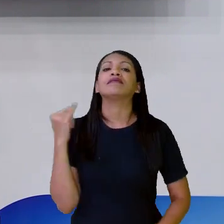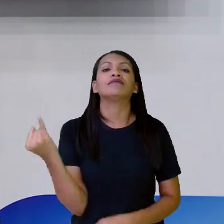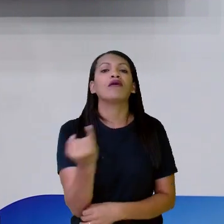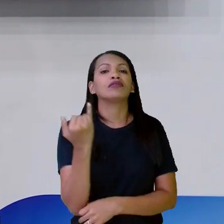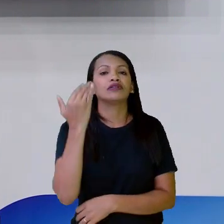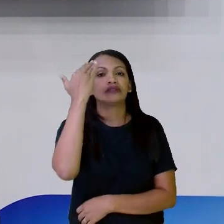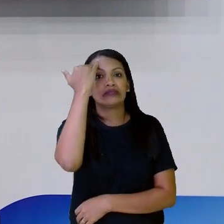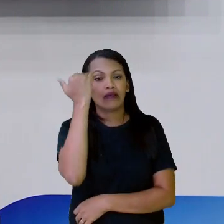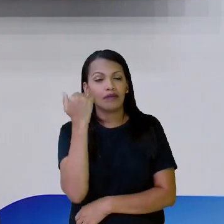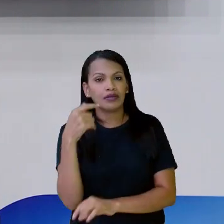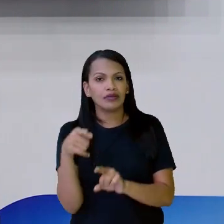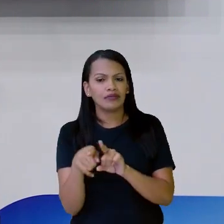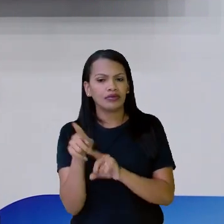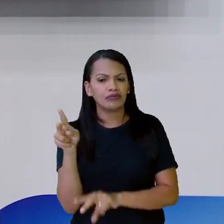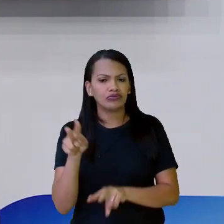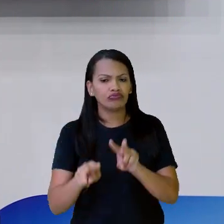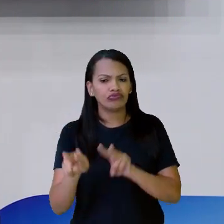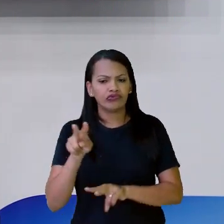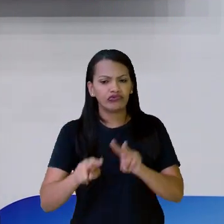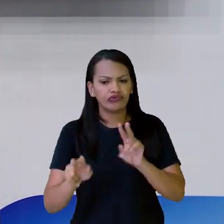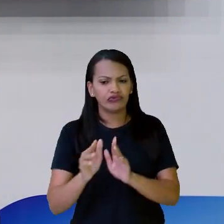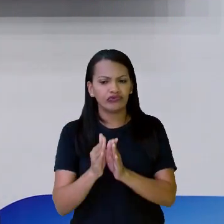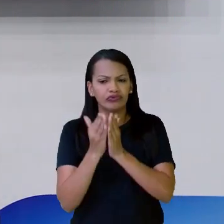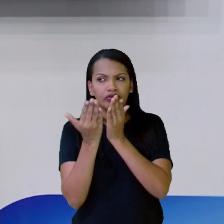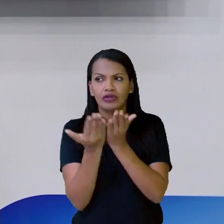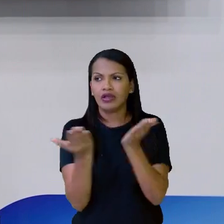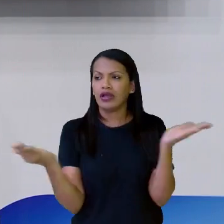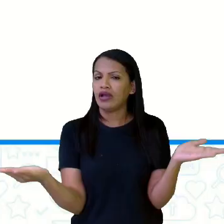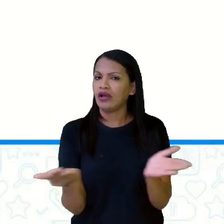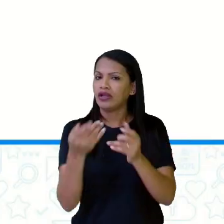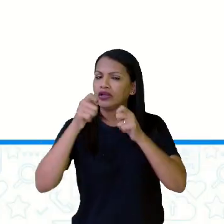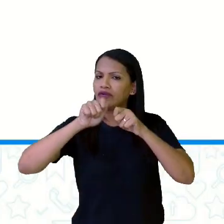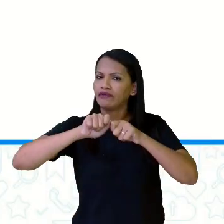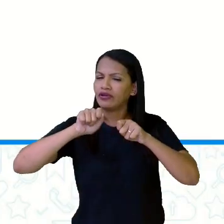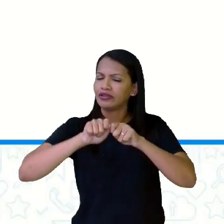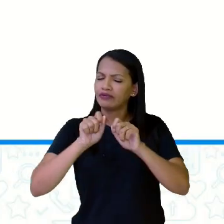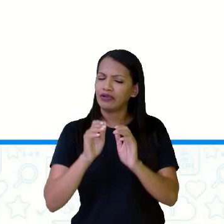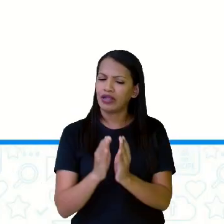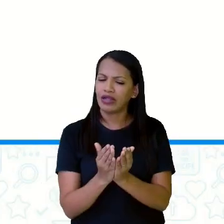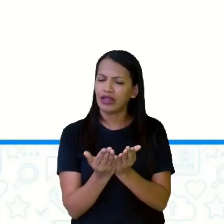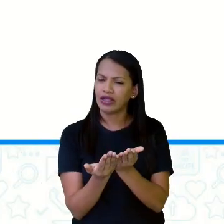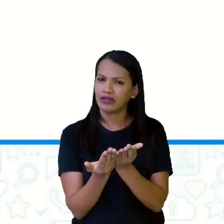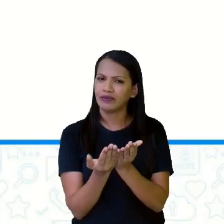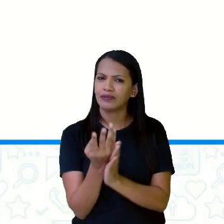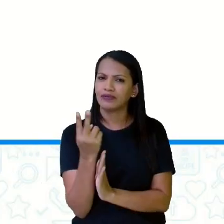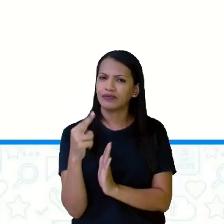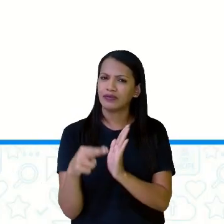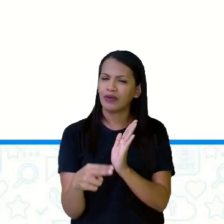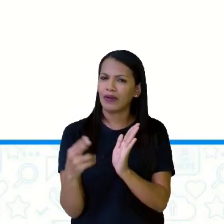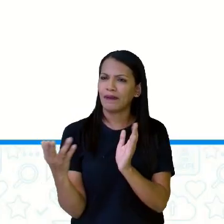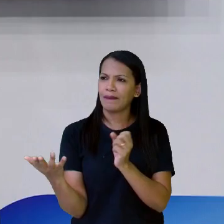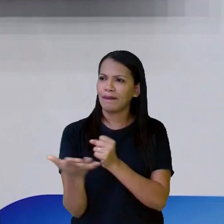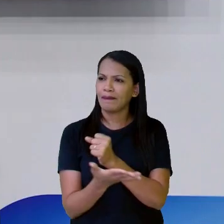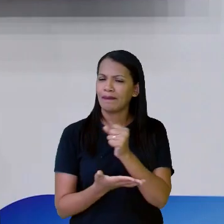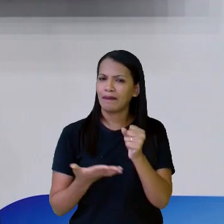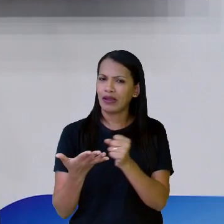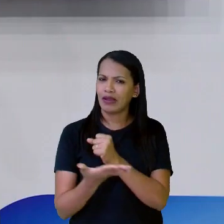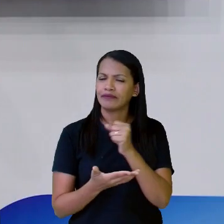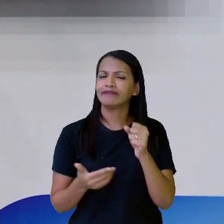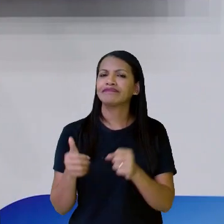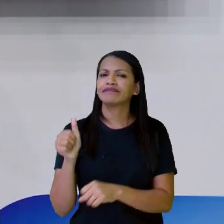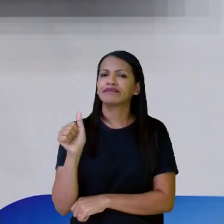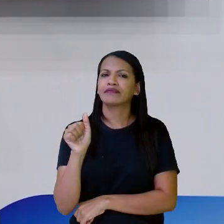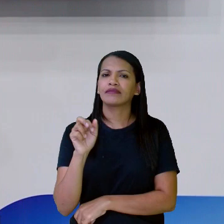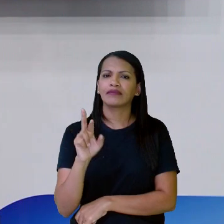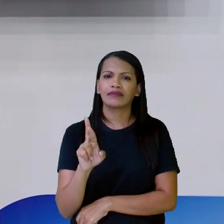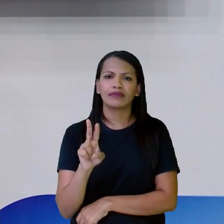saber ler os livros. E agora eu vou fazer uma leitura bem básica. Tá na árvore do livro. Você